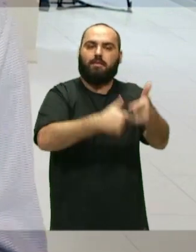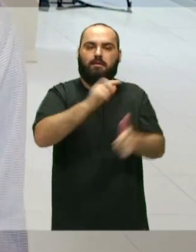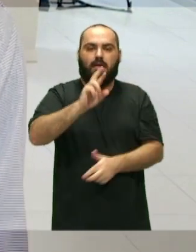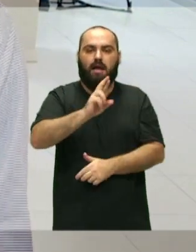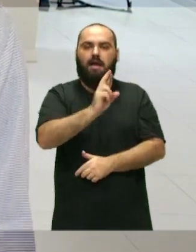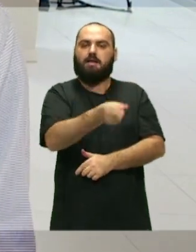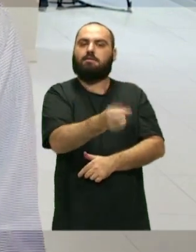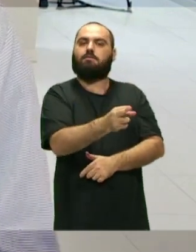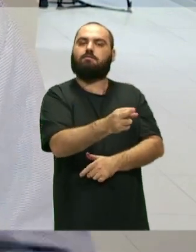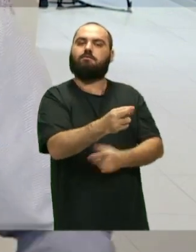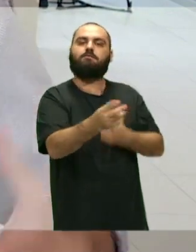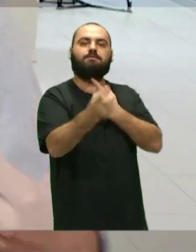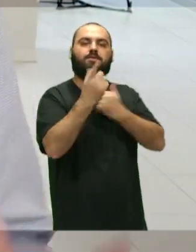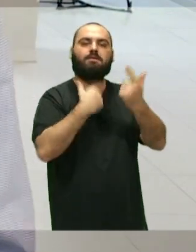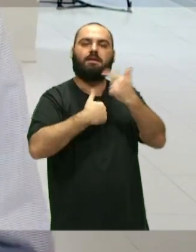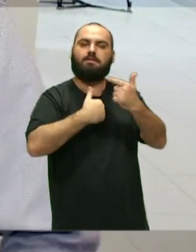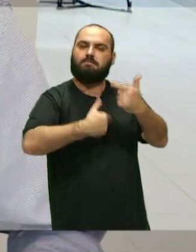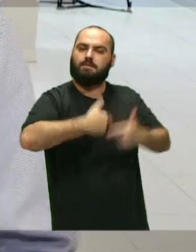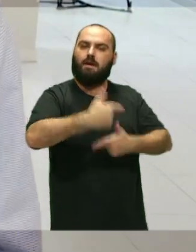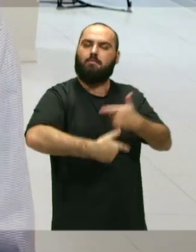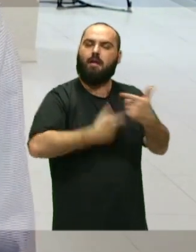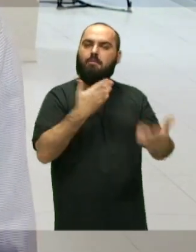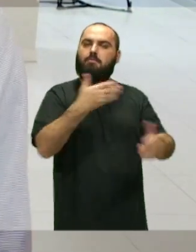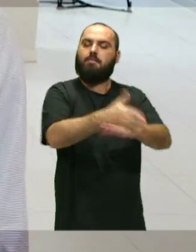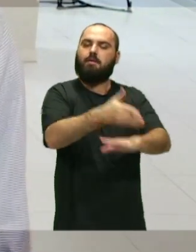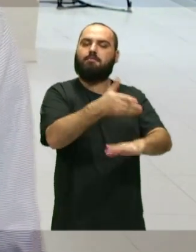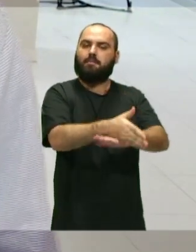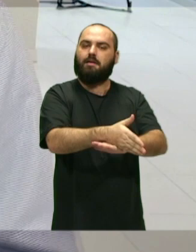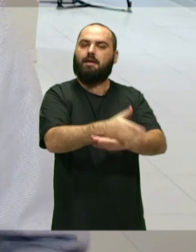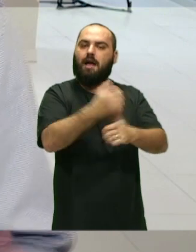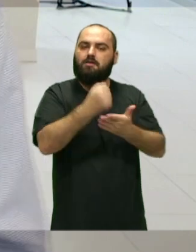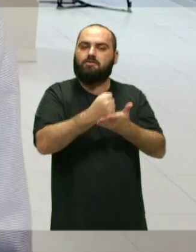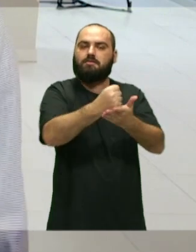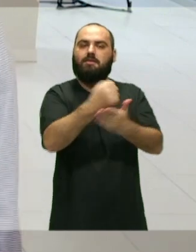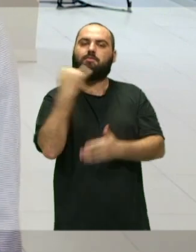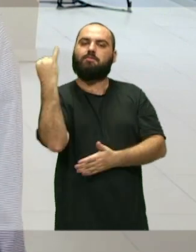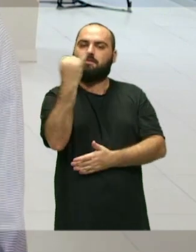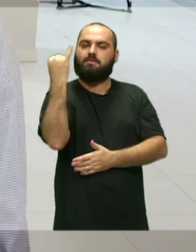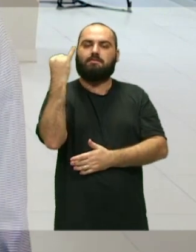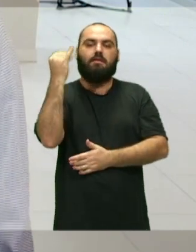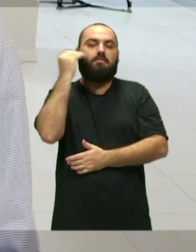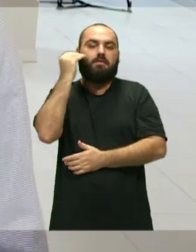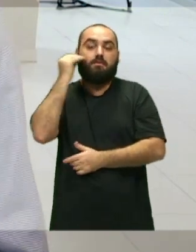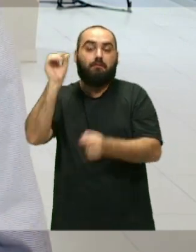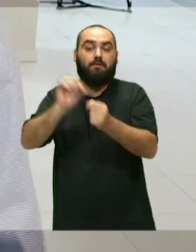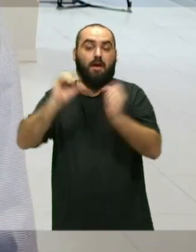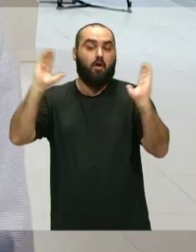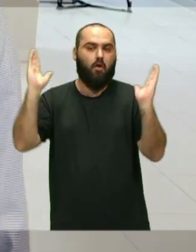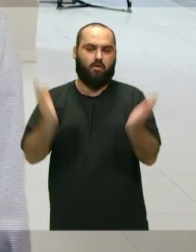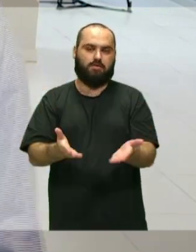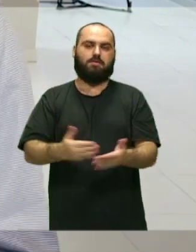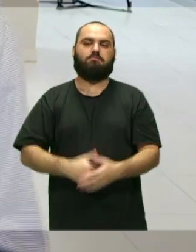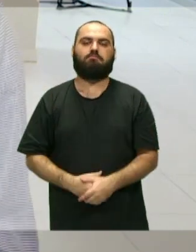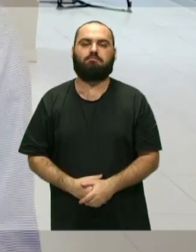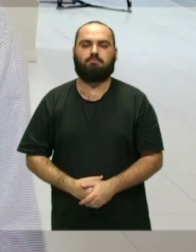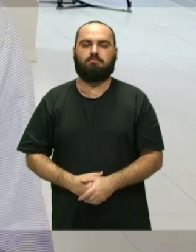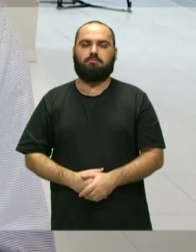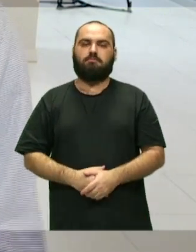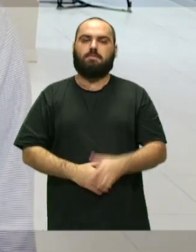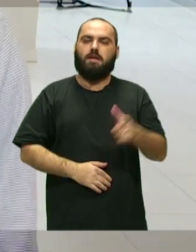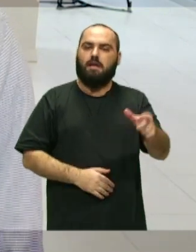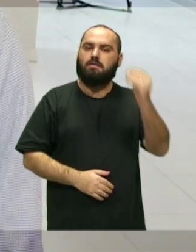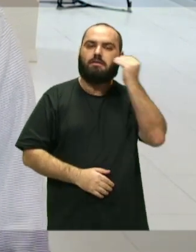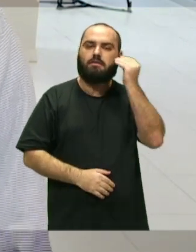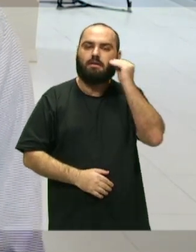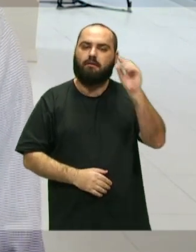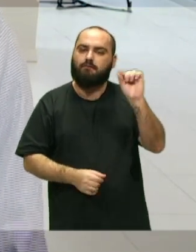para essa vontade democrática que eles têm de participar de contribuir é muito importante o que a gente tentou trabalhar com eles hoje dá uns instrumentos eles tentar